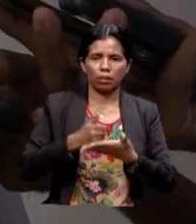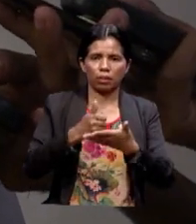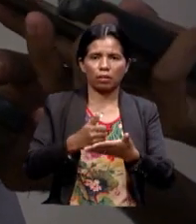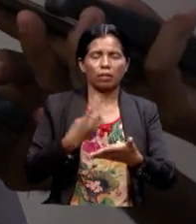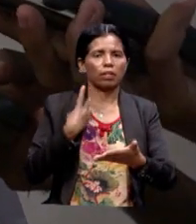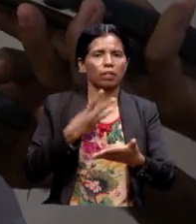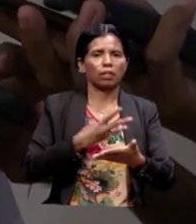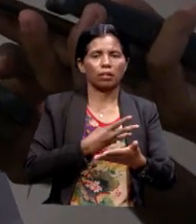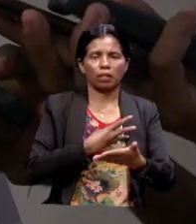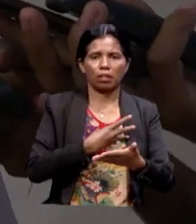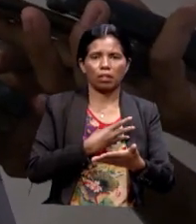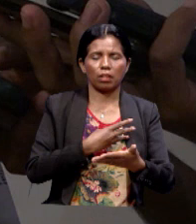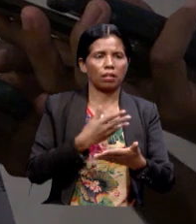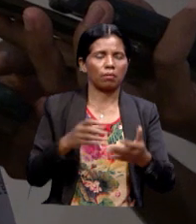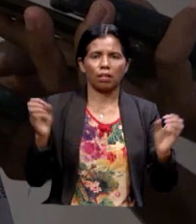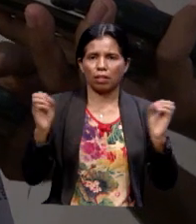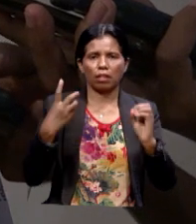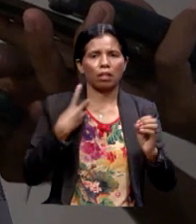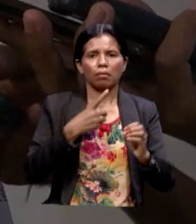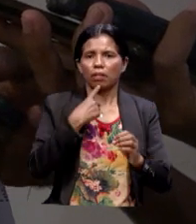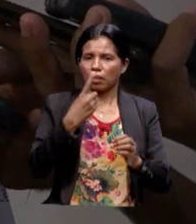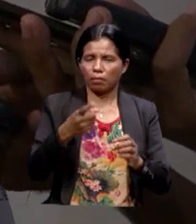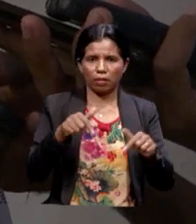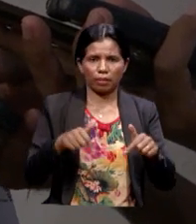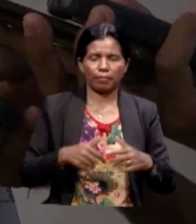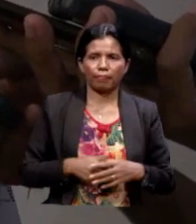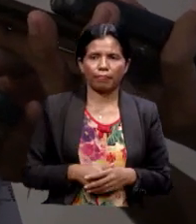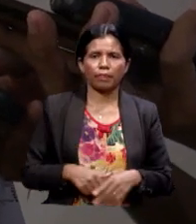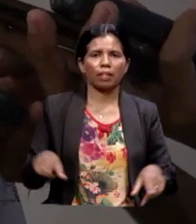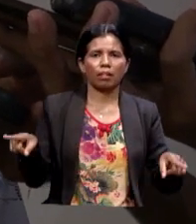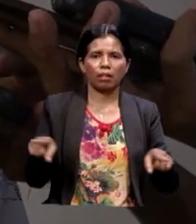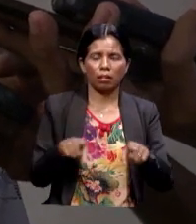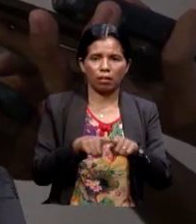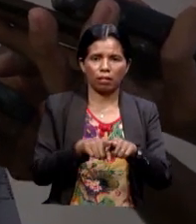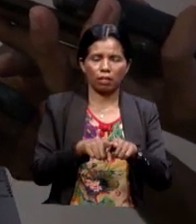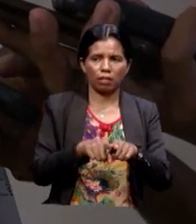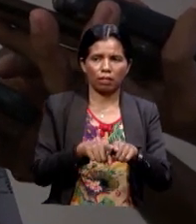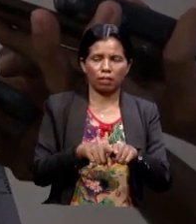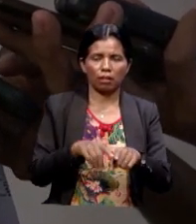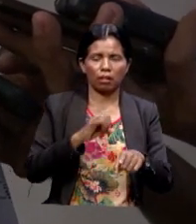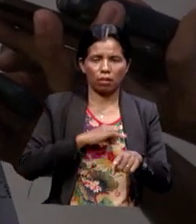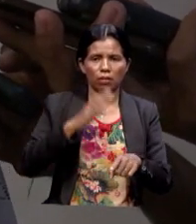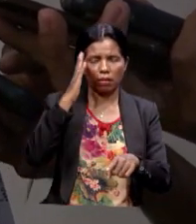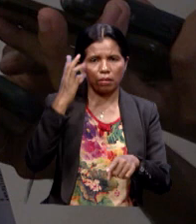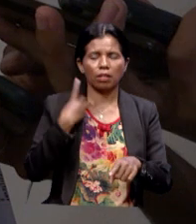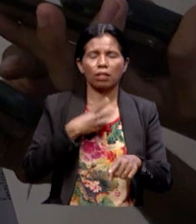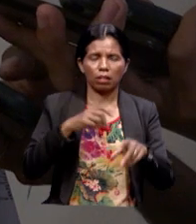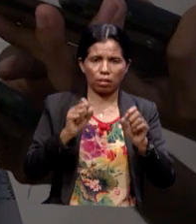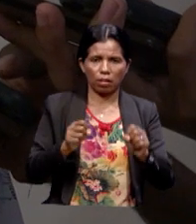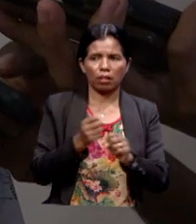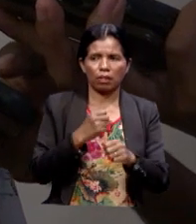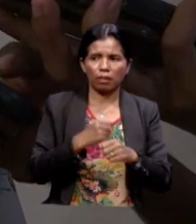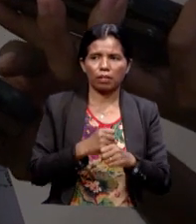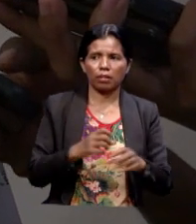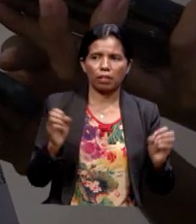tenha estoque uma clareira do a me recomenda aí né nesse gestor aonde ele tem que halo do se lá ele